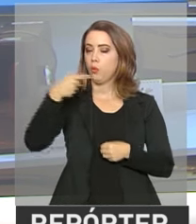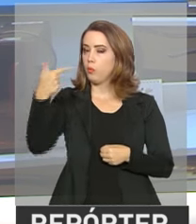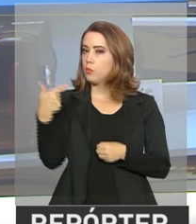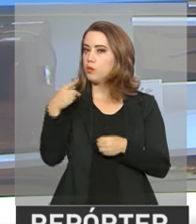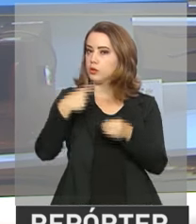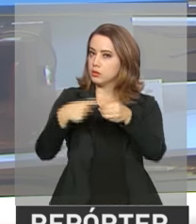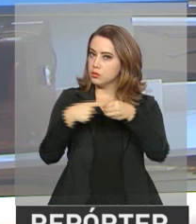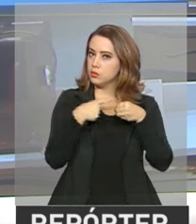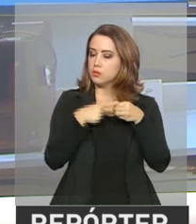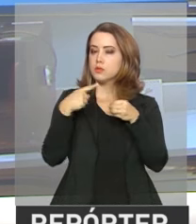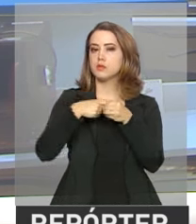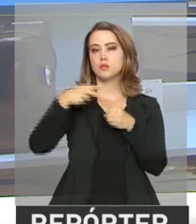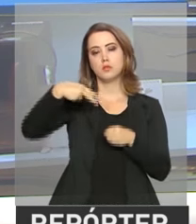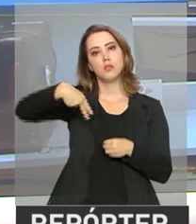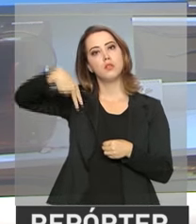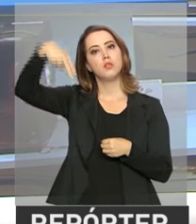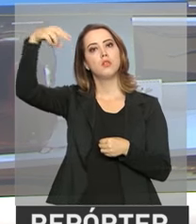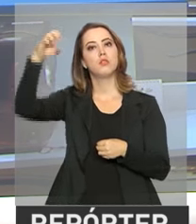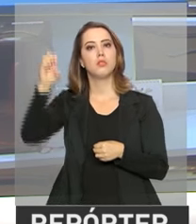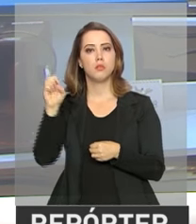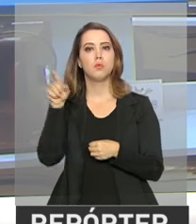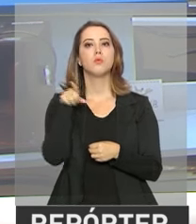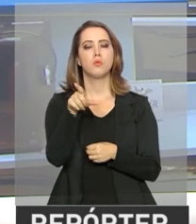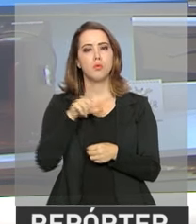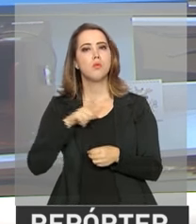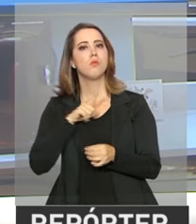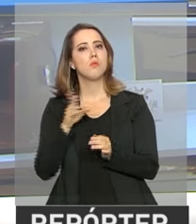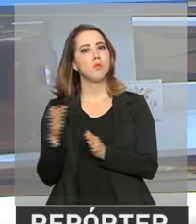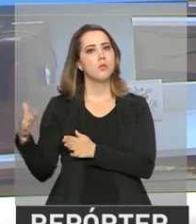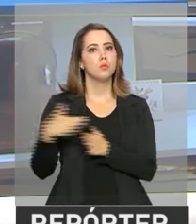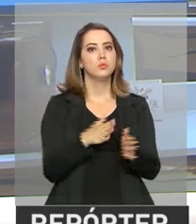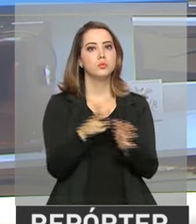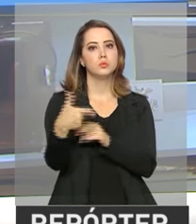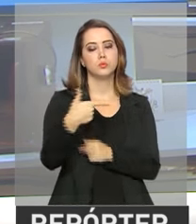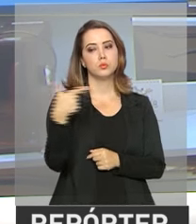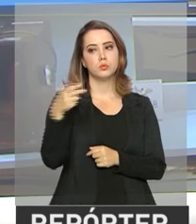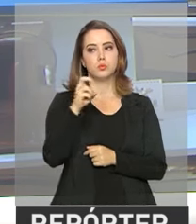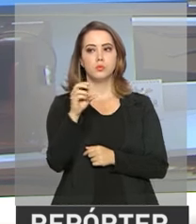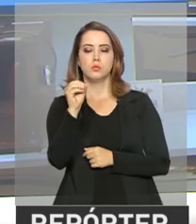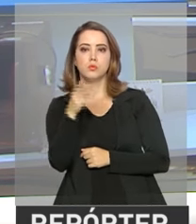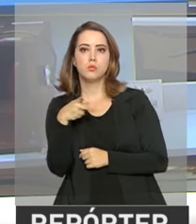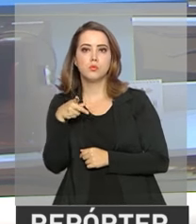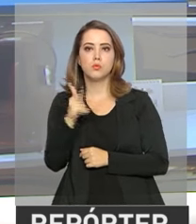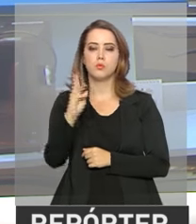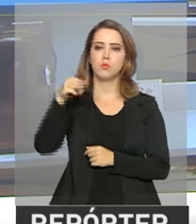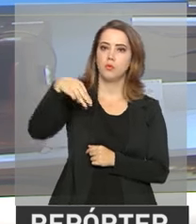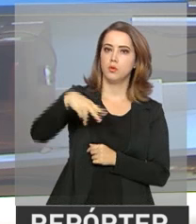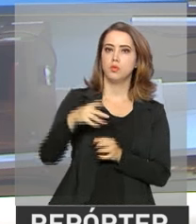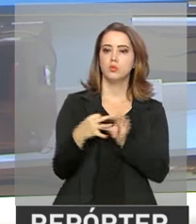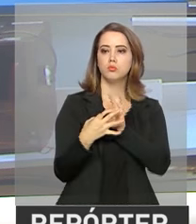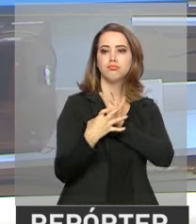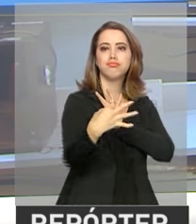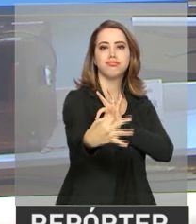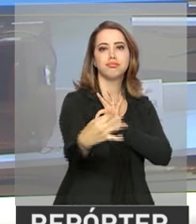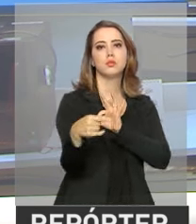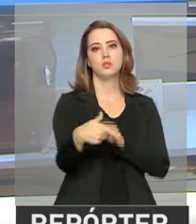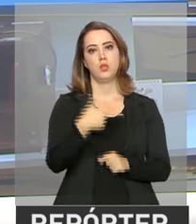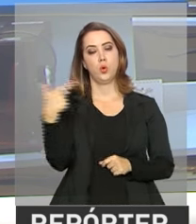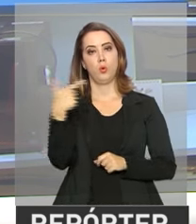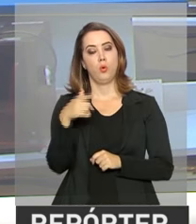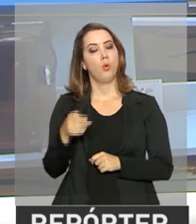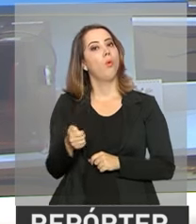abastecimento hídrico, quando concluída, terá 250 quilômetros de extensão. Investimento de quase